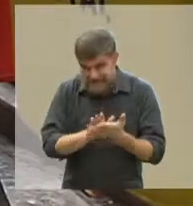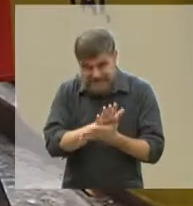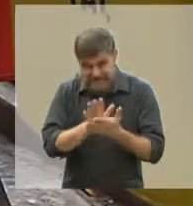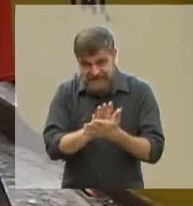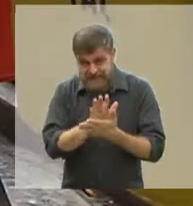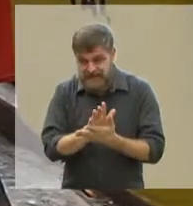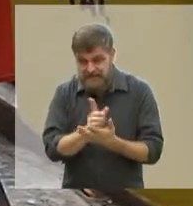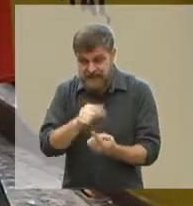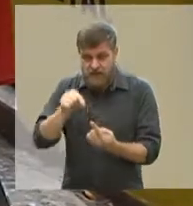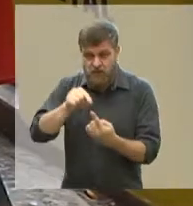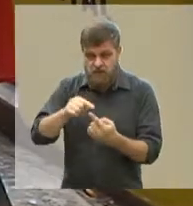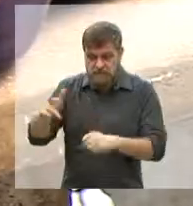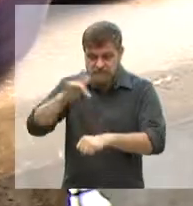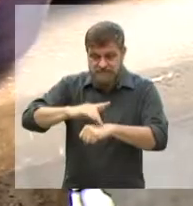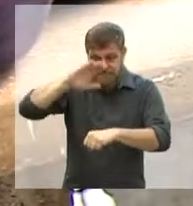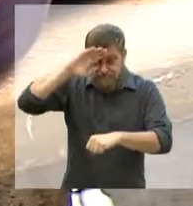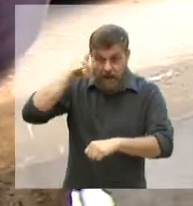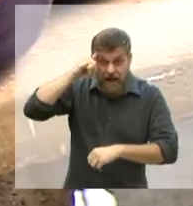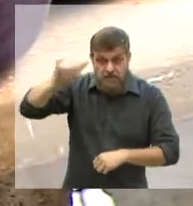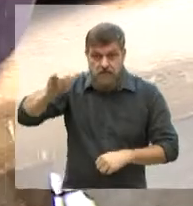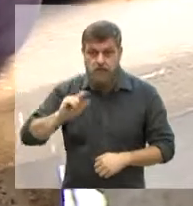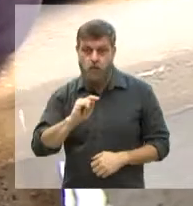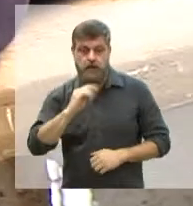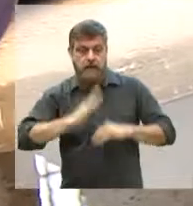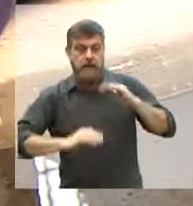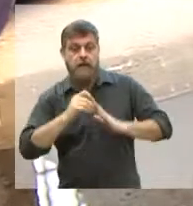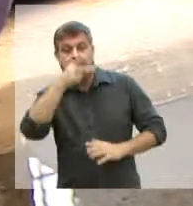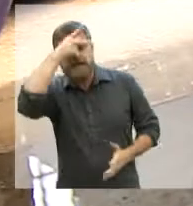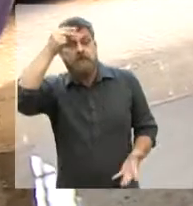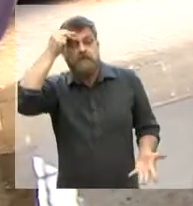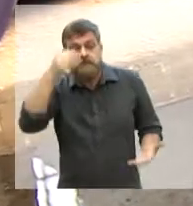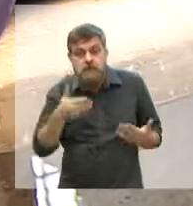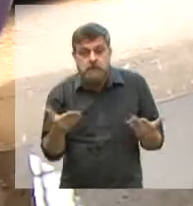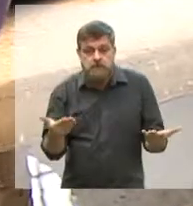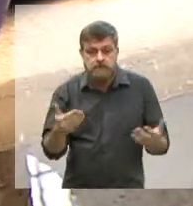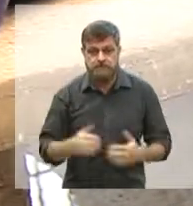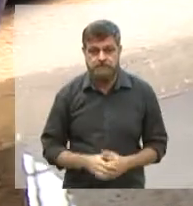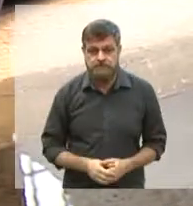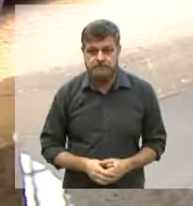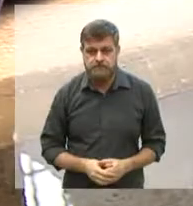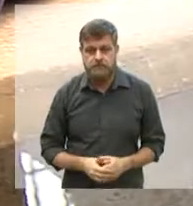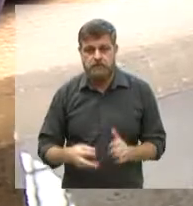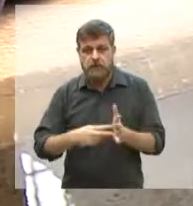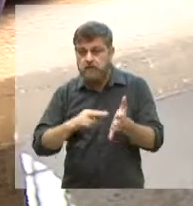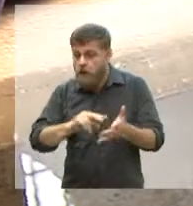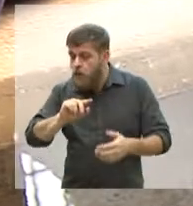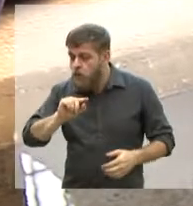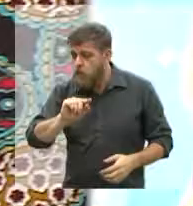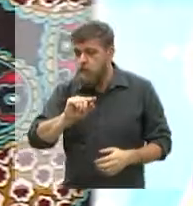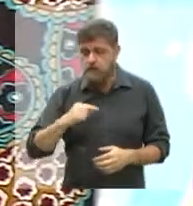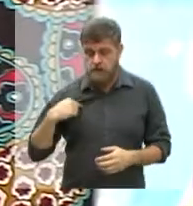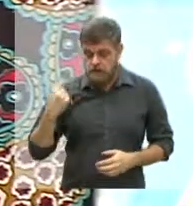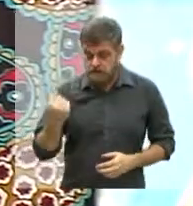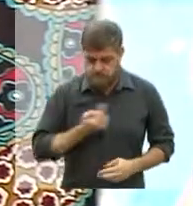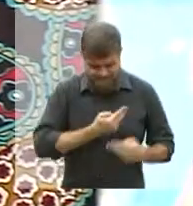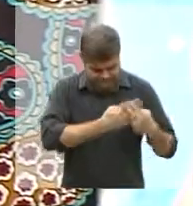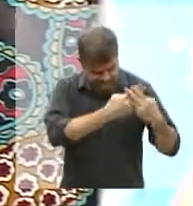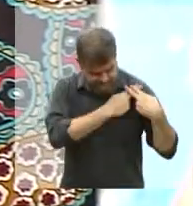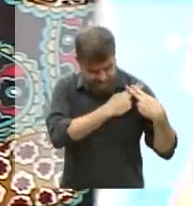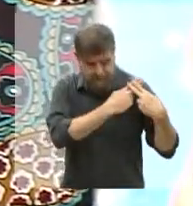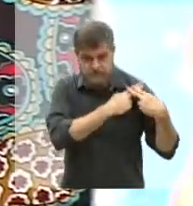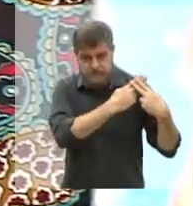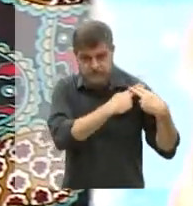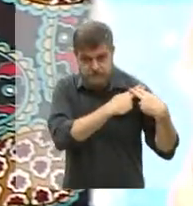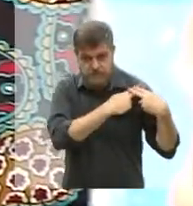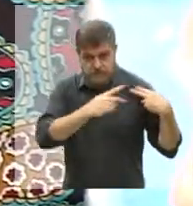para impedir que isso aconteça. O que é isso? O que é tomar as atitudes necessárias para que isso aconteça? É a gente assumir